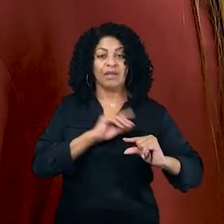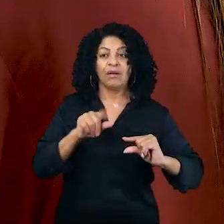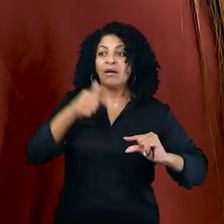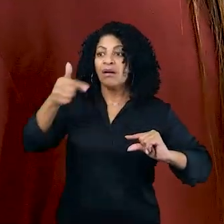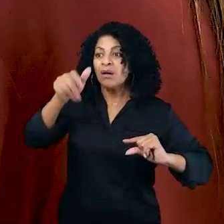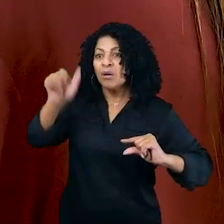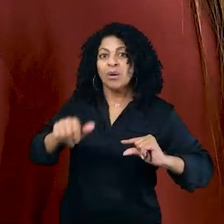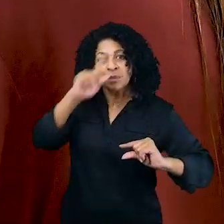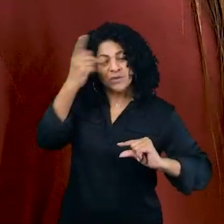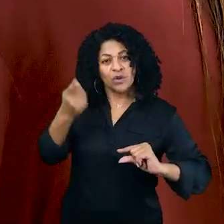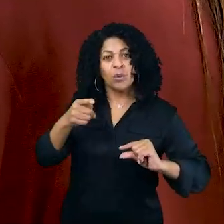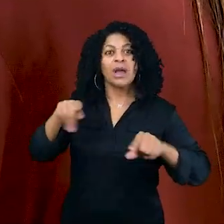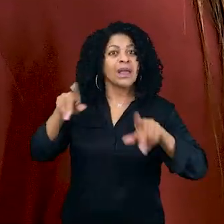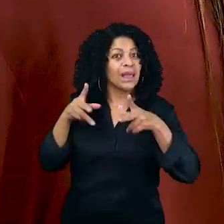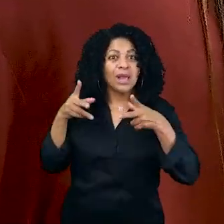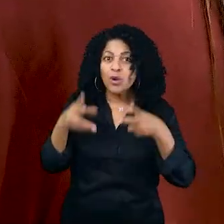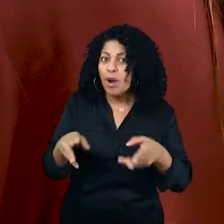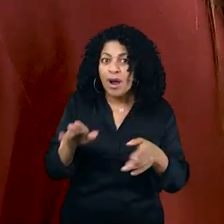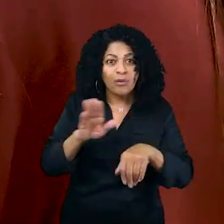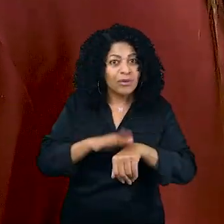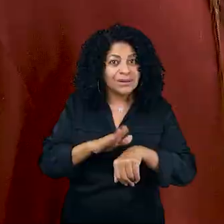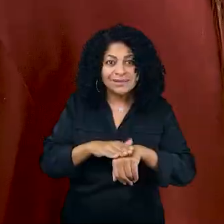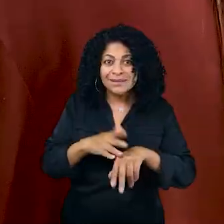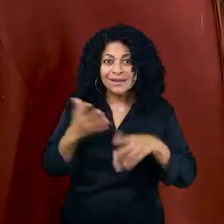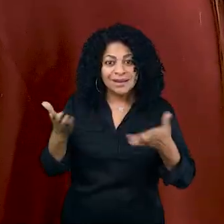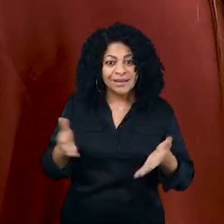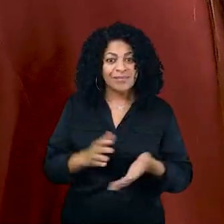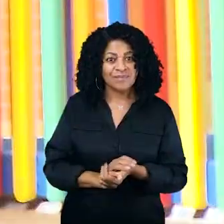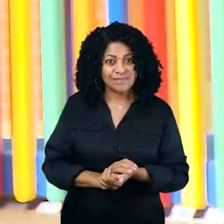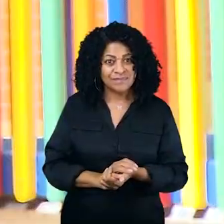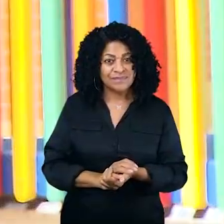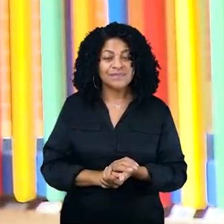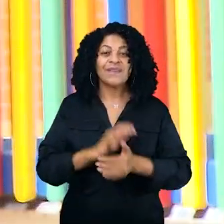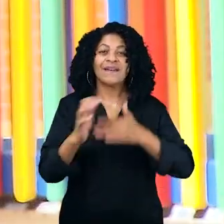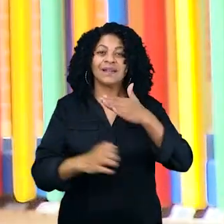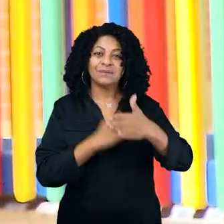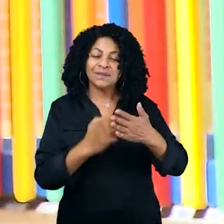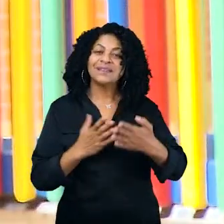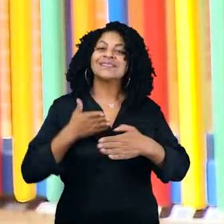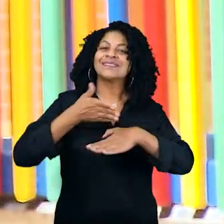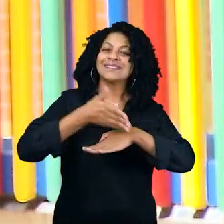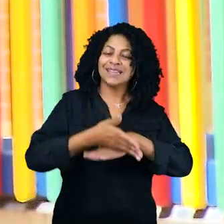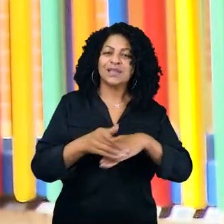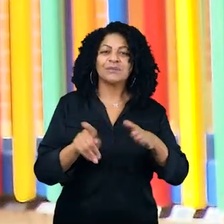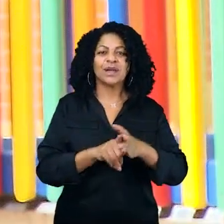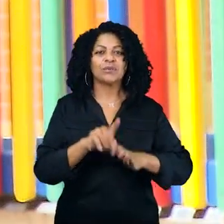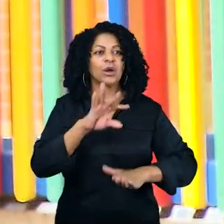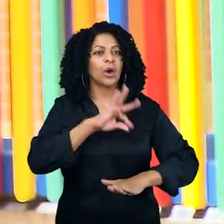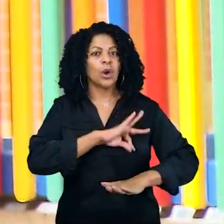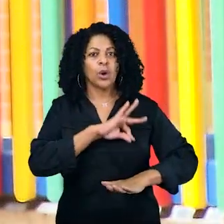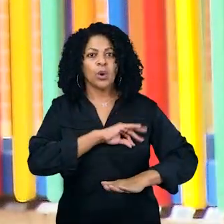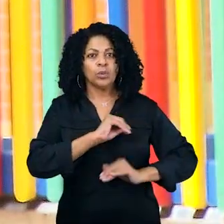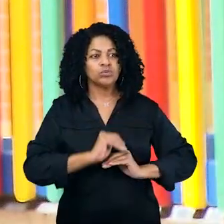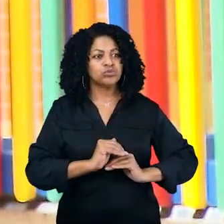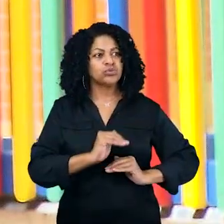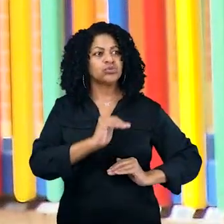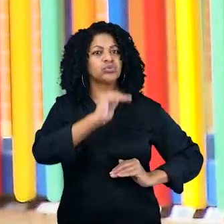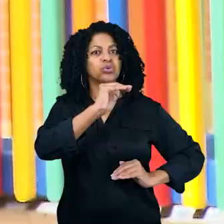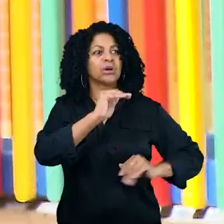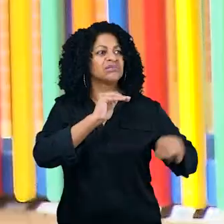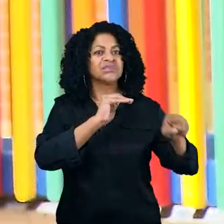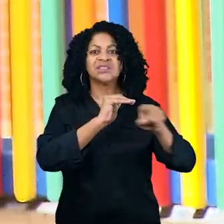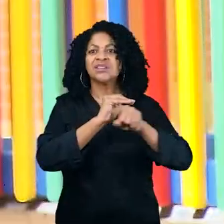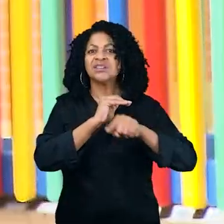outra pessoa que realizava as mesmas atividades. Eu entrei na empresa ganhando muito aquém do que